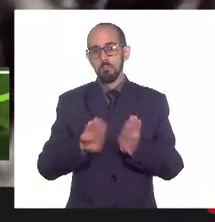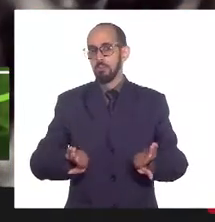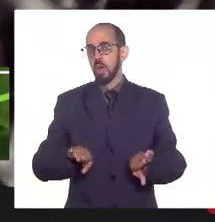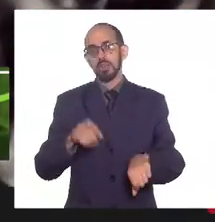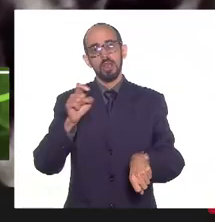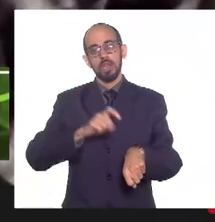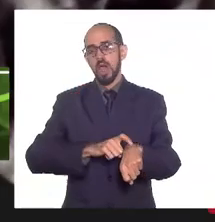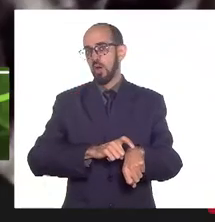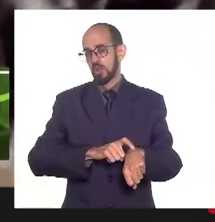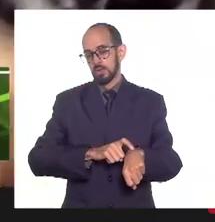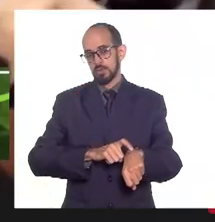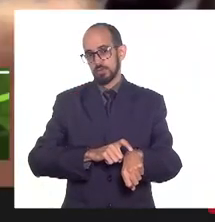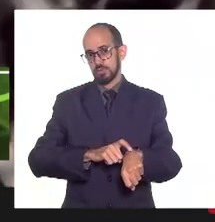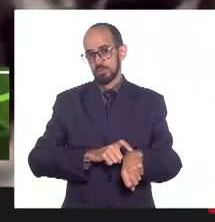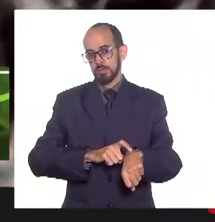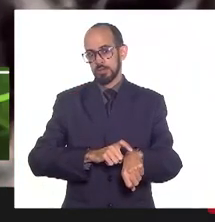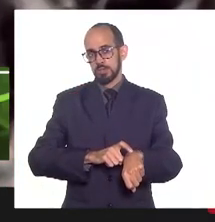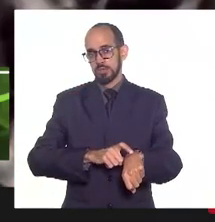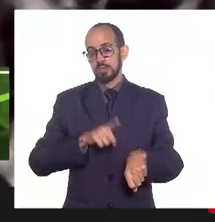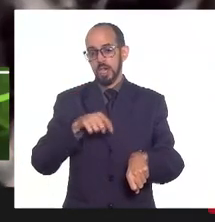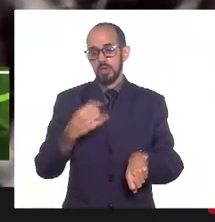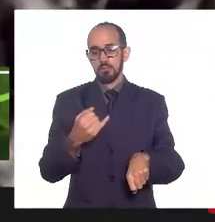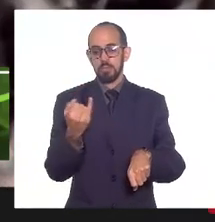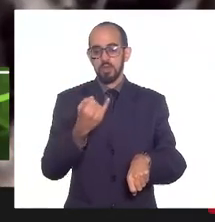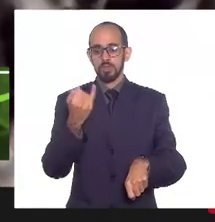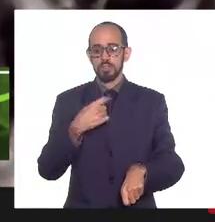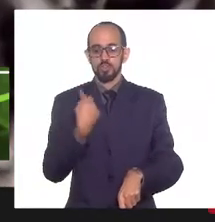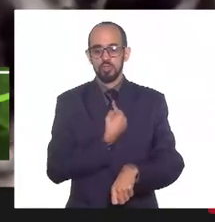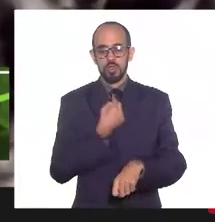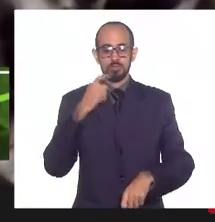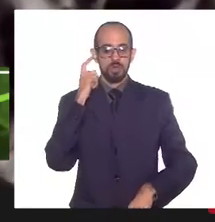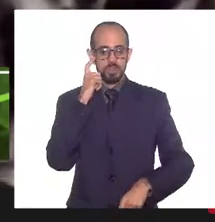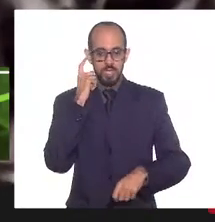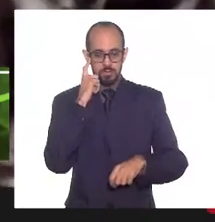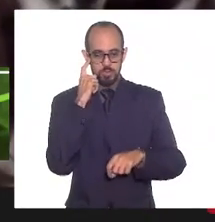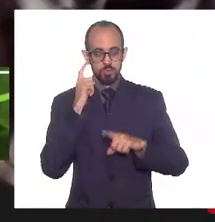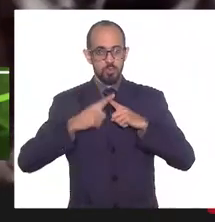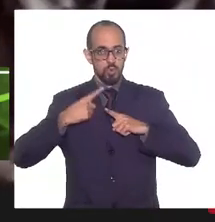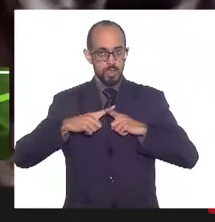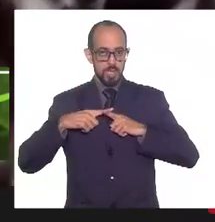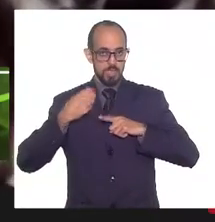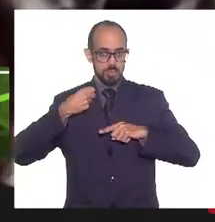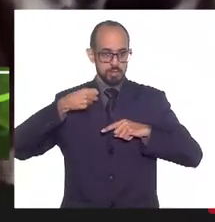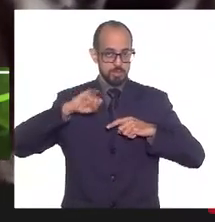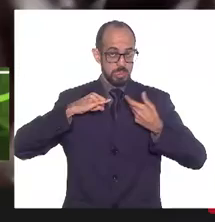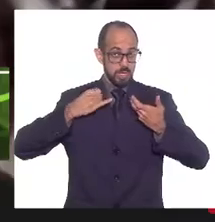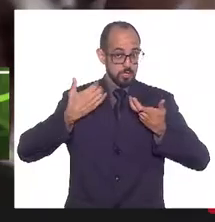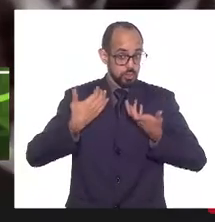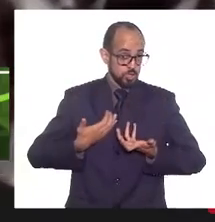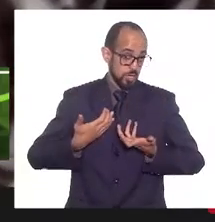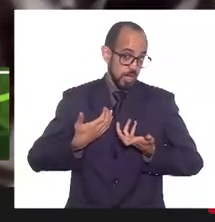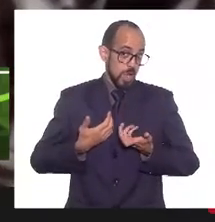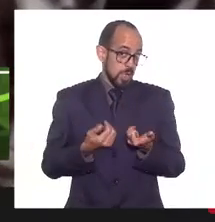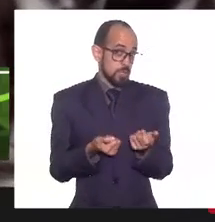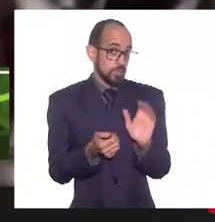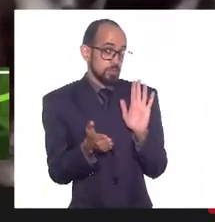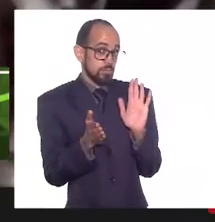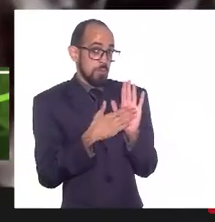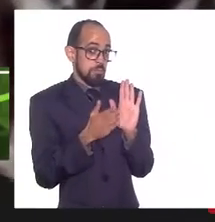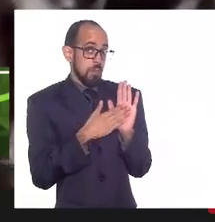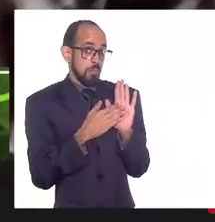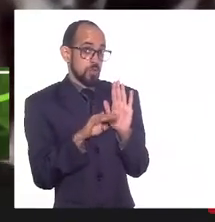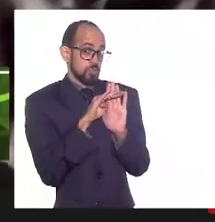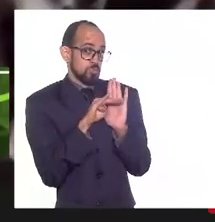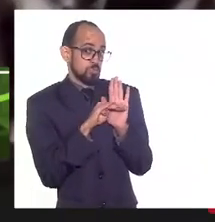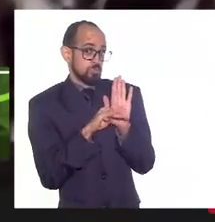e eu acho que seria realmente interessantíssimo a gente pensar já que né está se colocando aqui a proposta de um programa não é isso é um